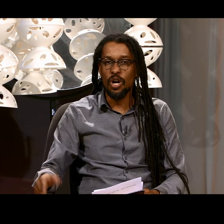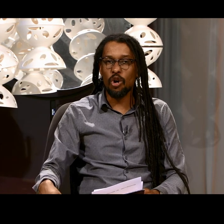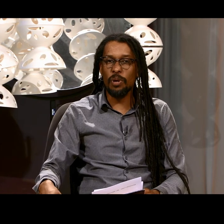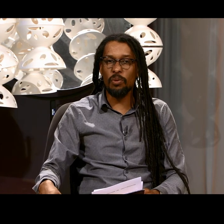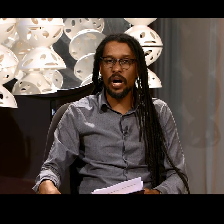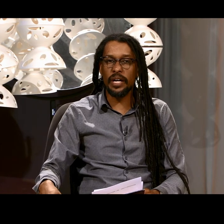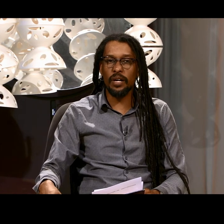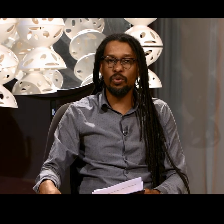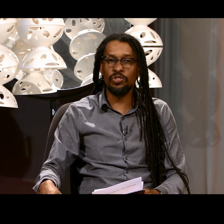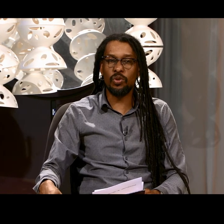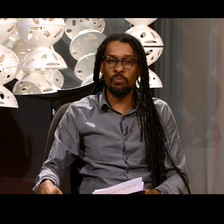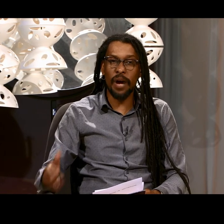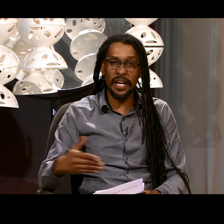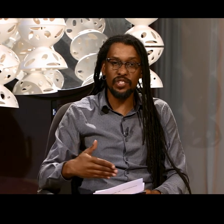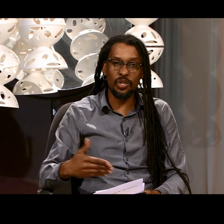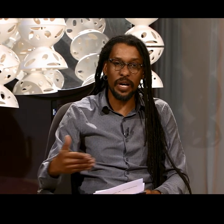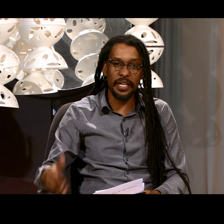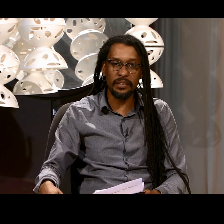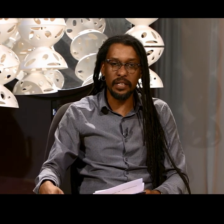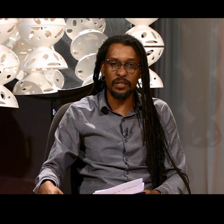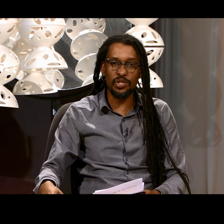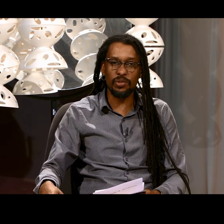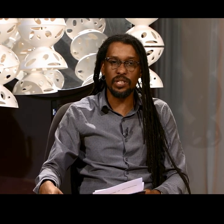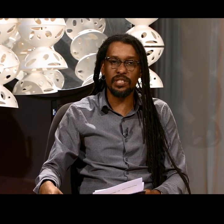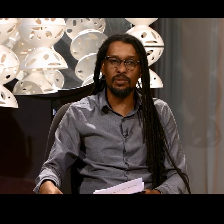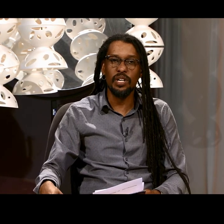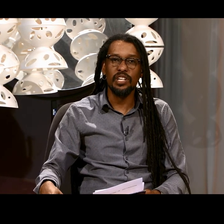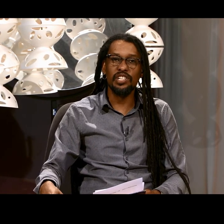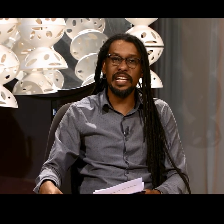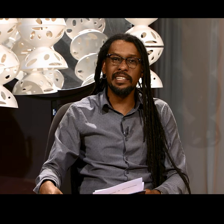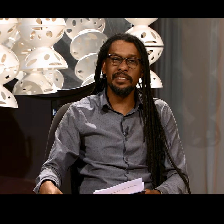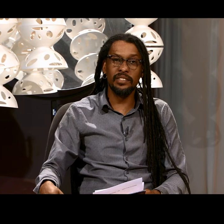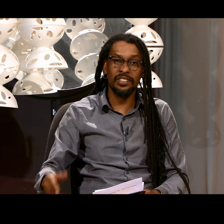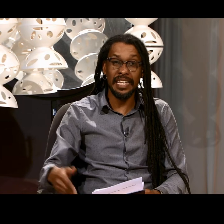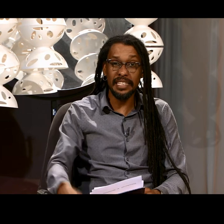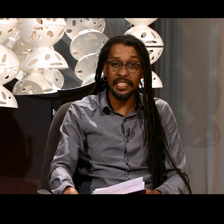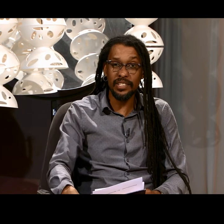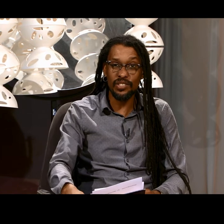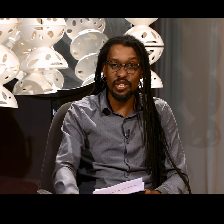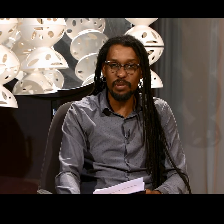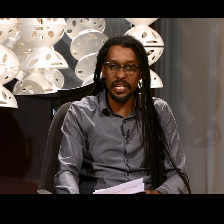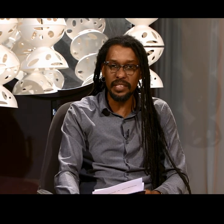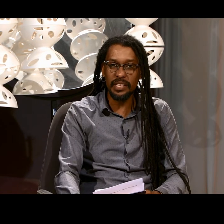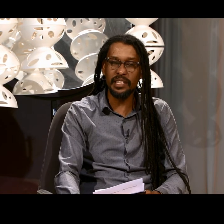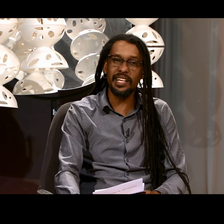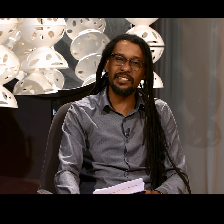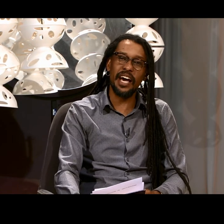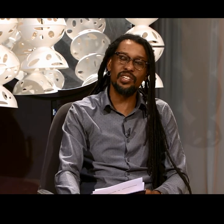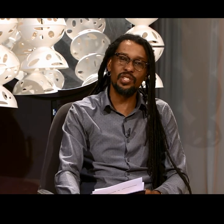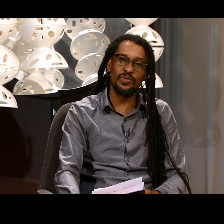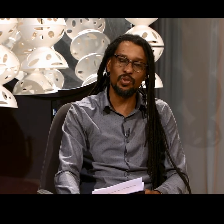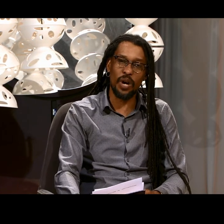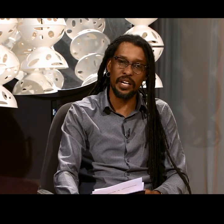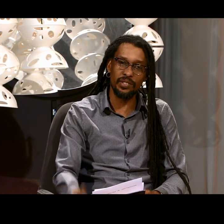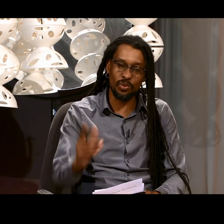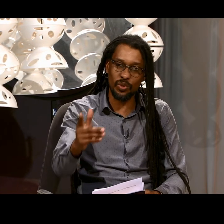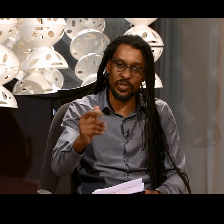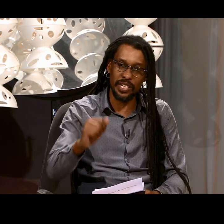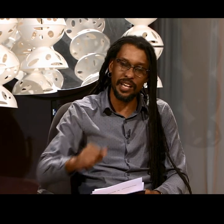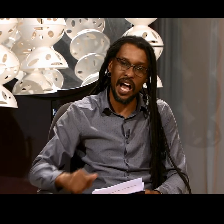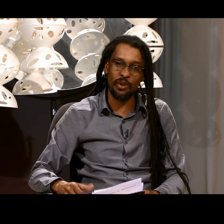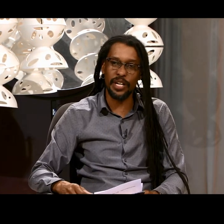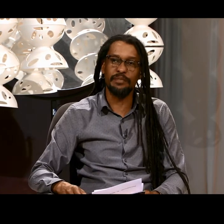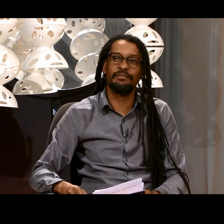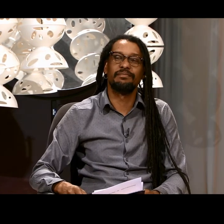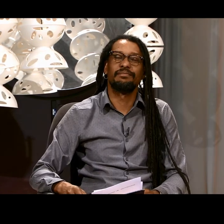Sul comemora os mais de 40 anos de atuação de Lenir de Miranda nas artes visuais. E tu